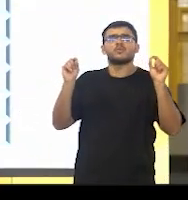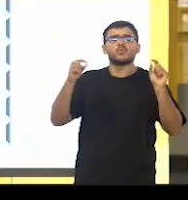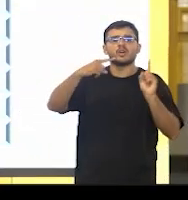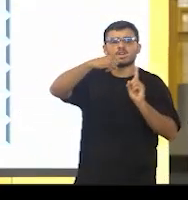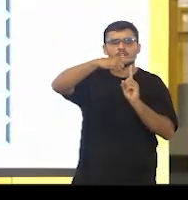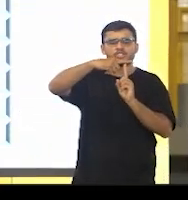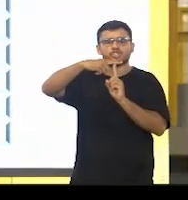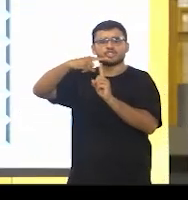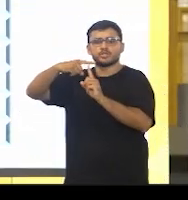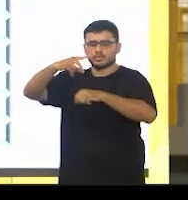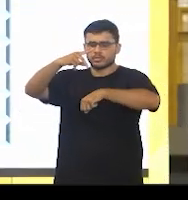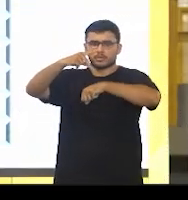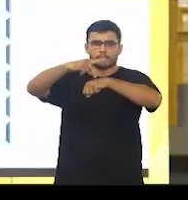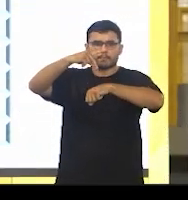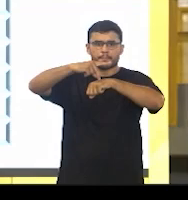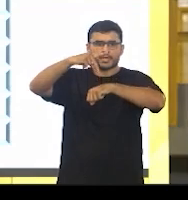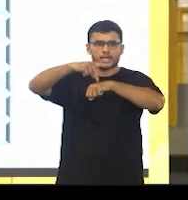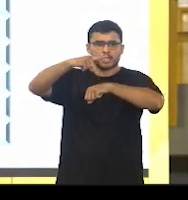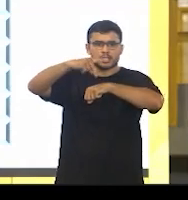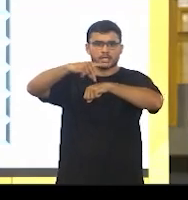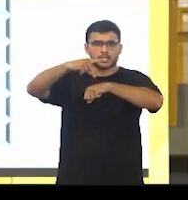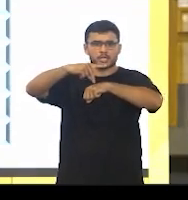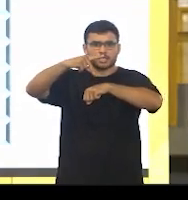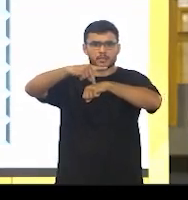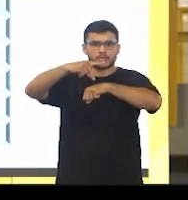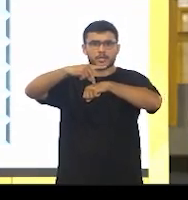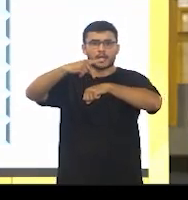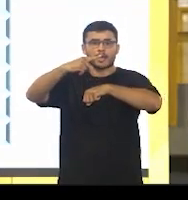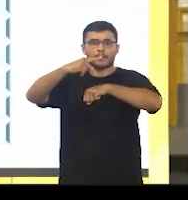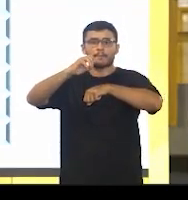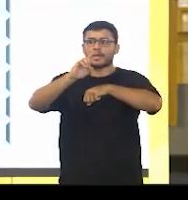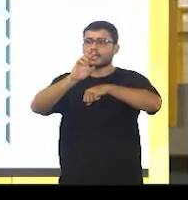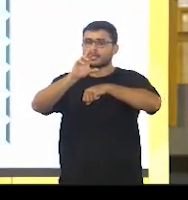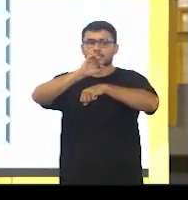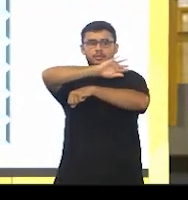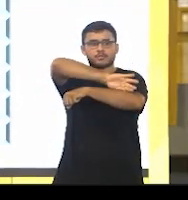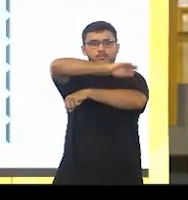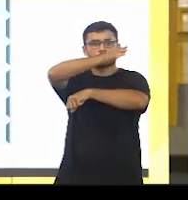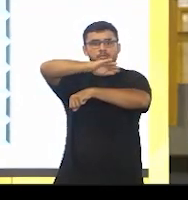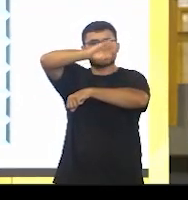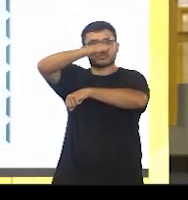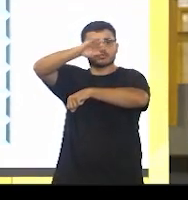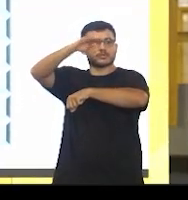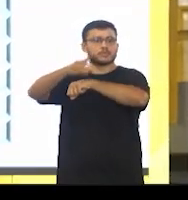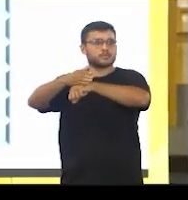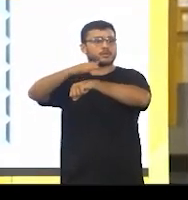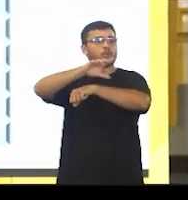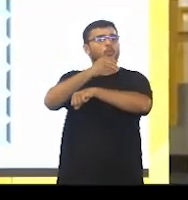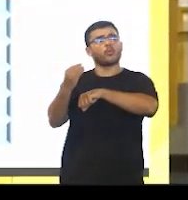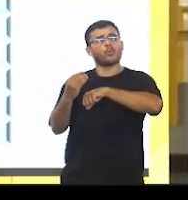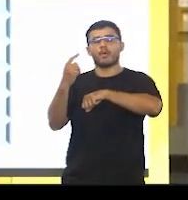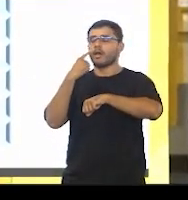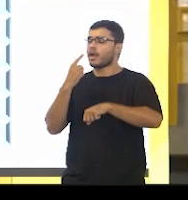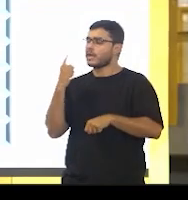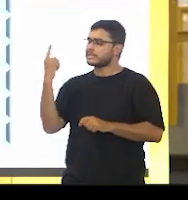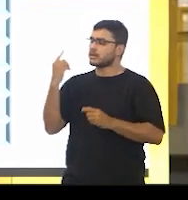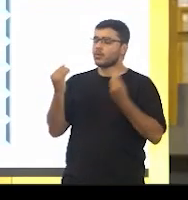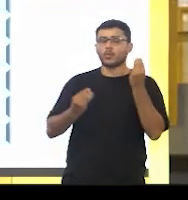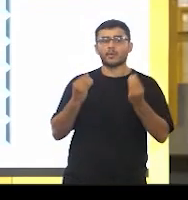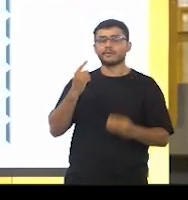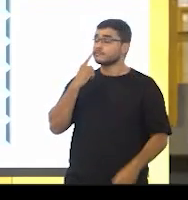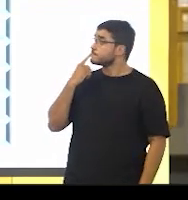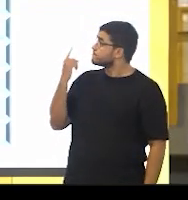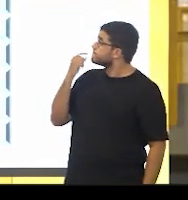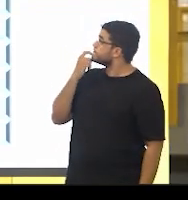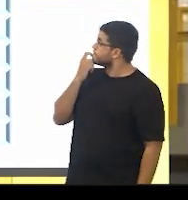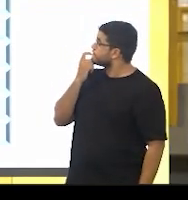tipos de rocha, estrutura geológica e a importância econômica, que foi justamente essa dica que eu coloquei para